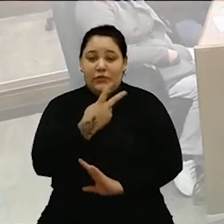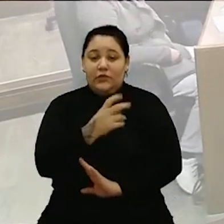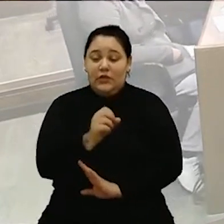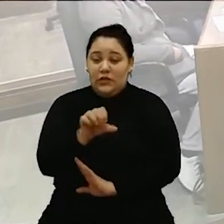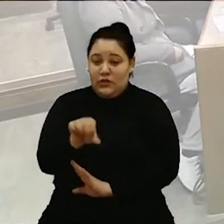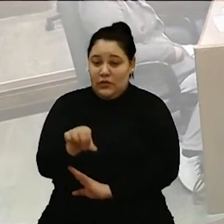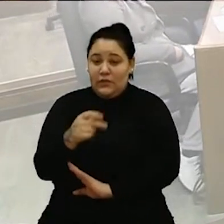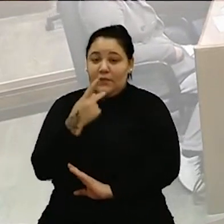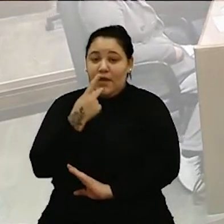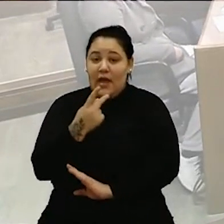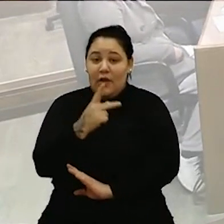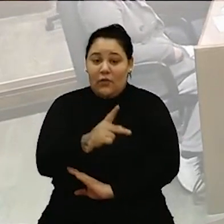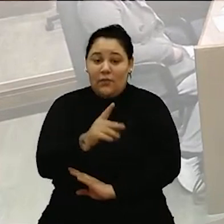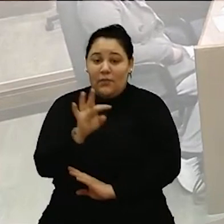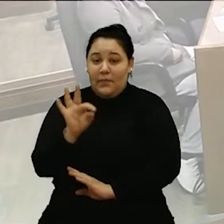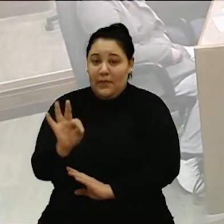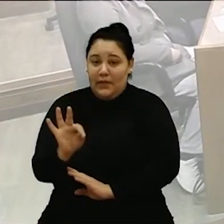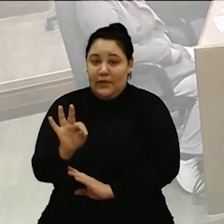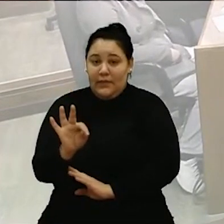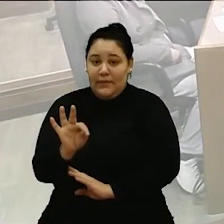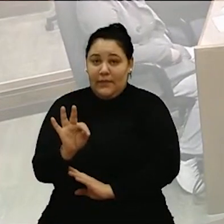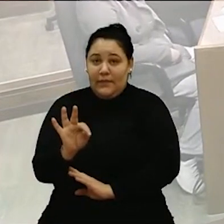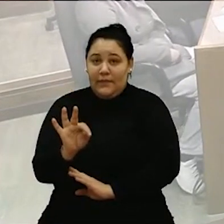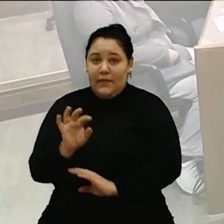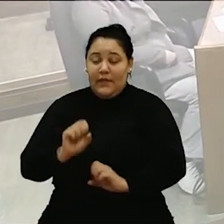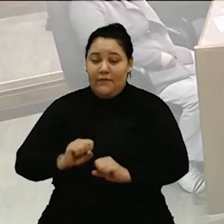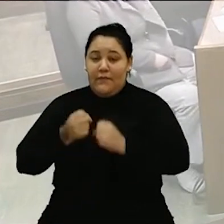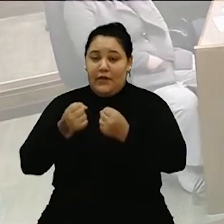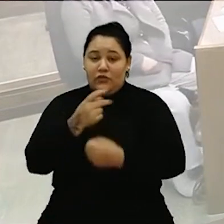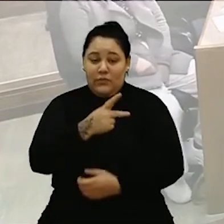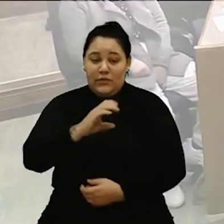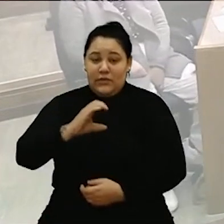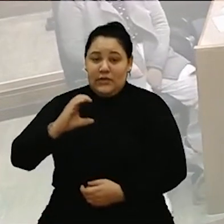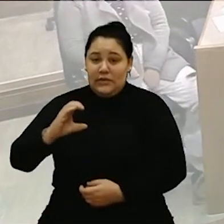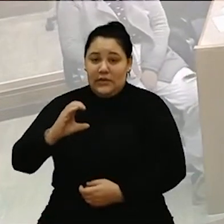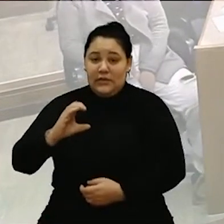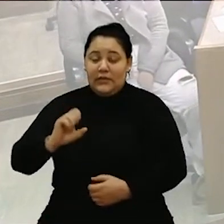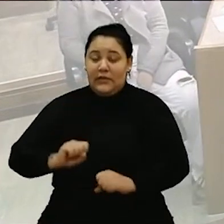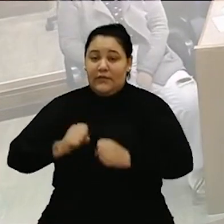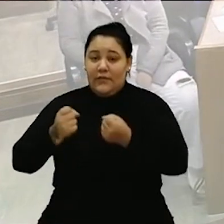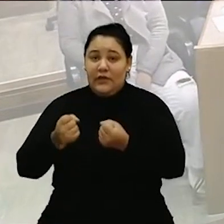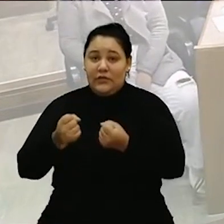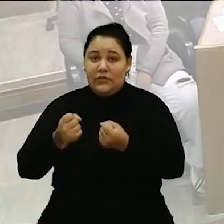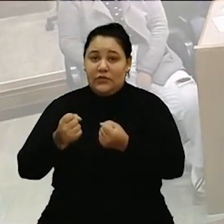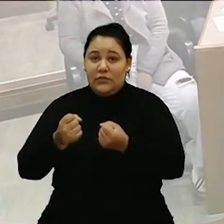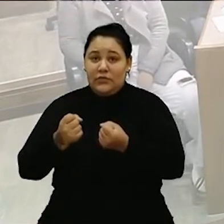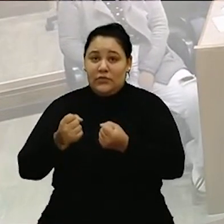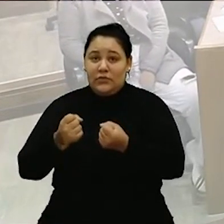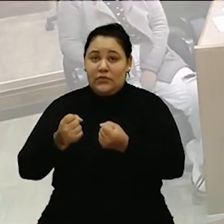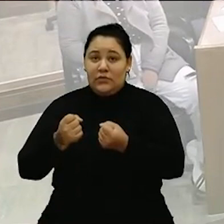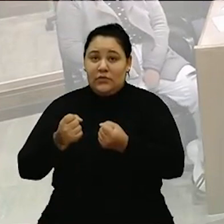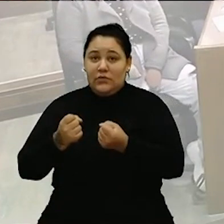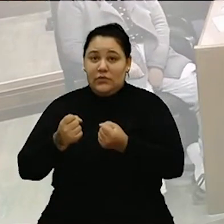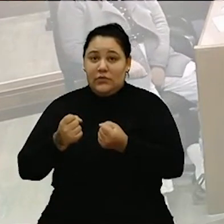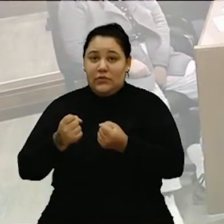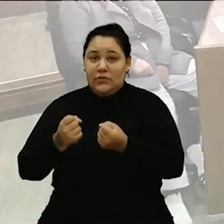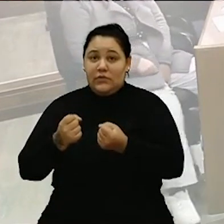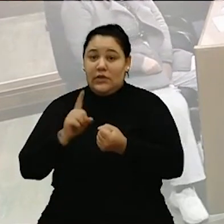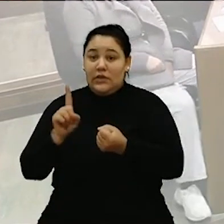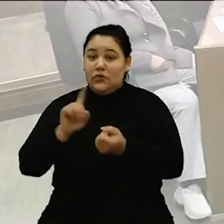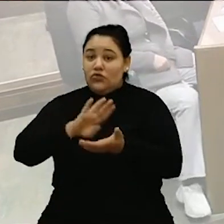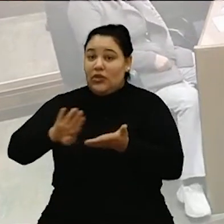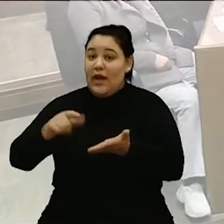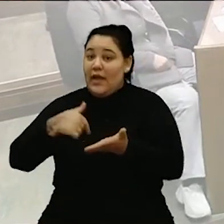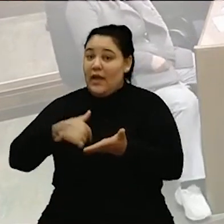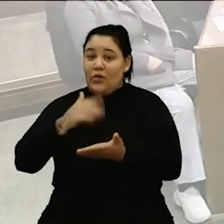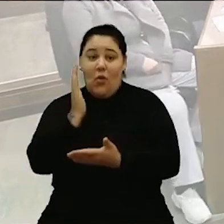dizer que o PT defende PCC, defende bandido, defende o fim da família. Se ele não retirar, eu não ameaço, eu faço.